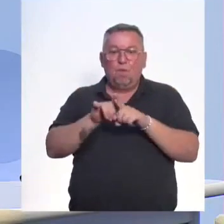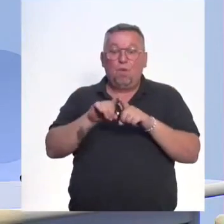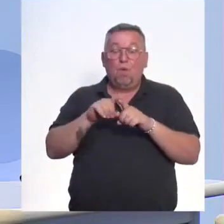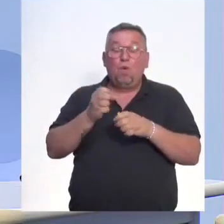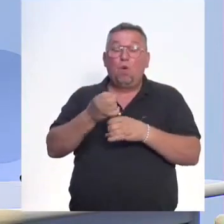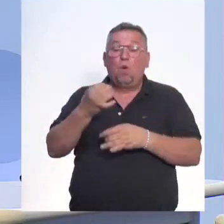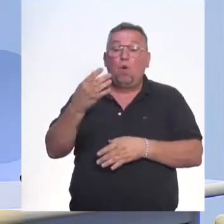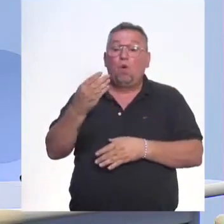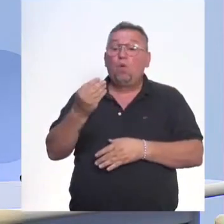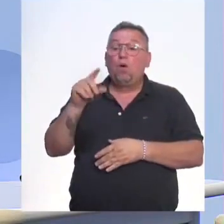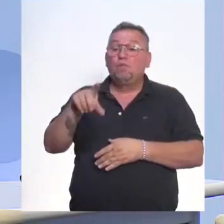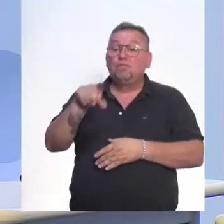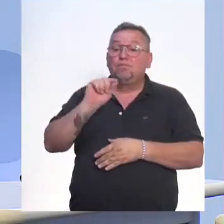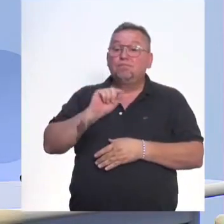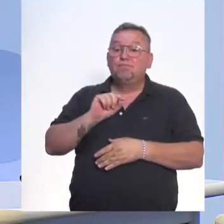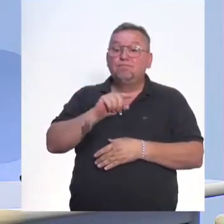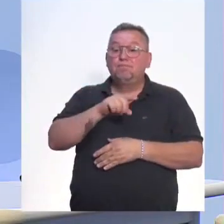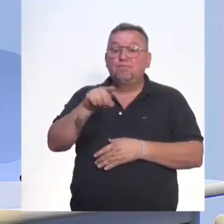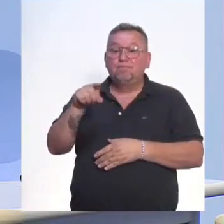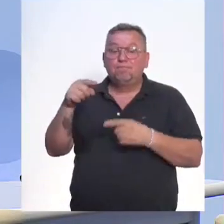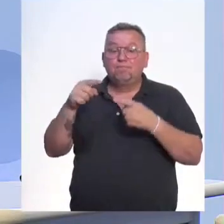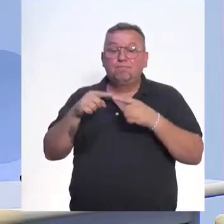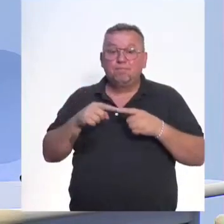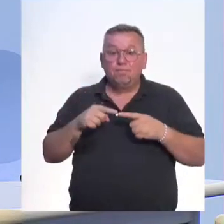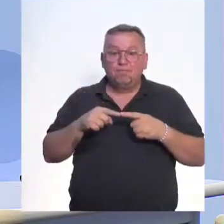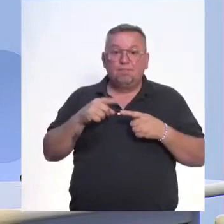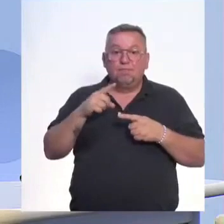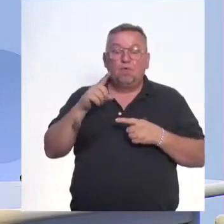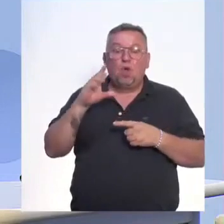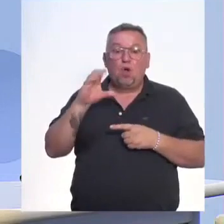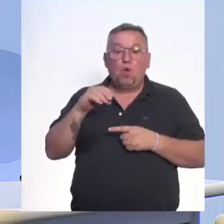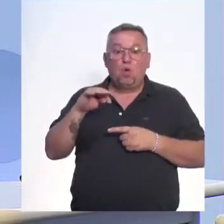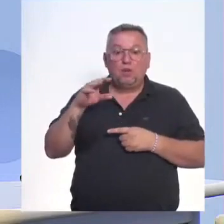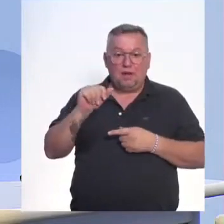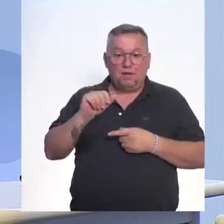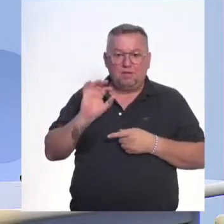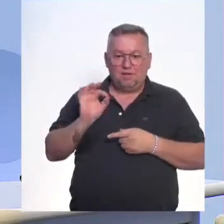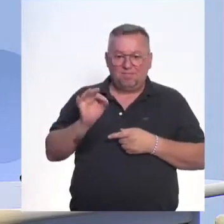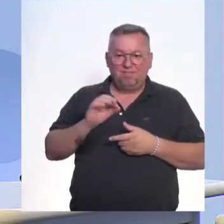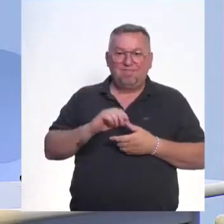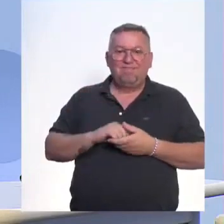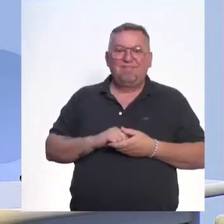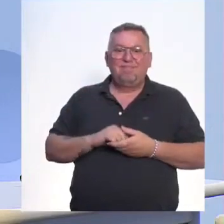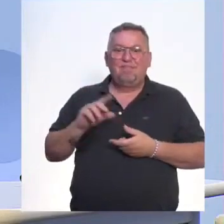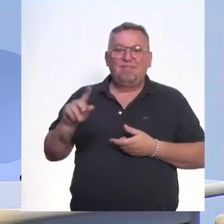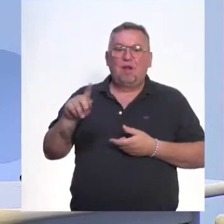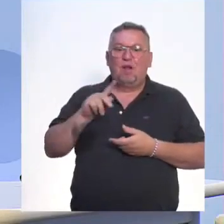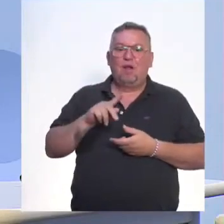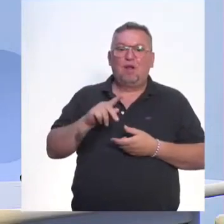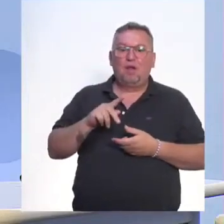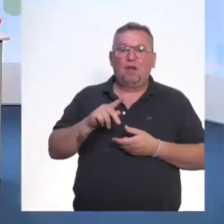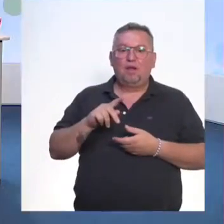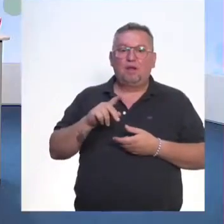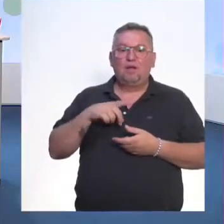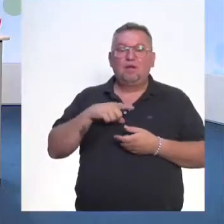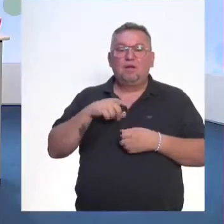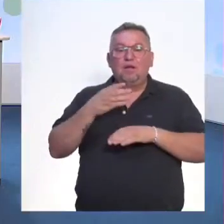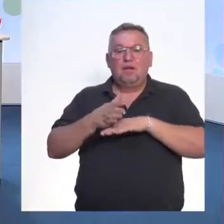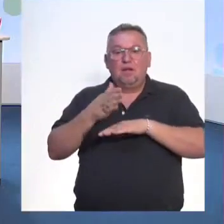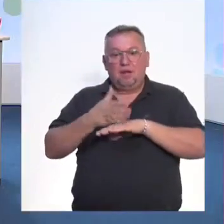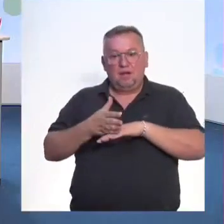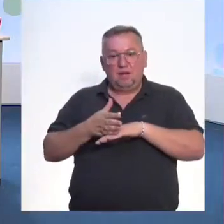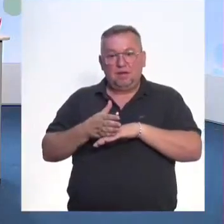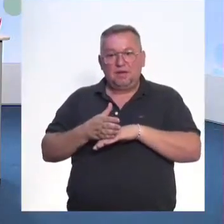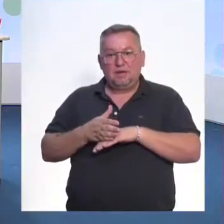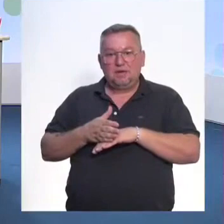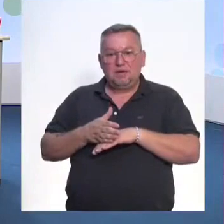qual alternativa correspondeu à sua conta, certo? Professora Roberta, e para essa atividade, quanto